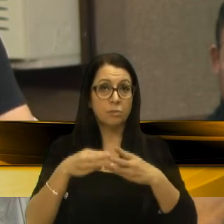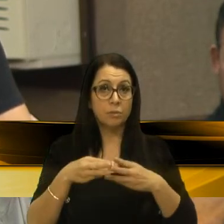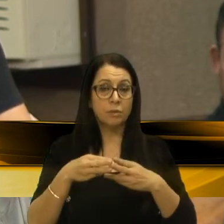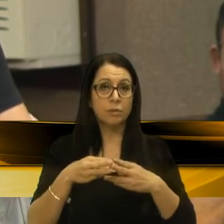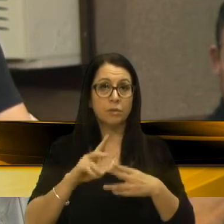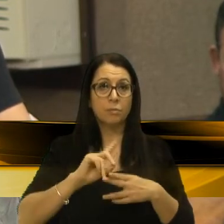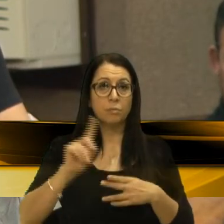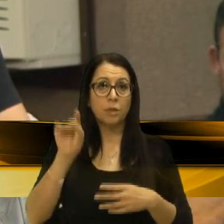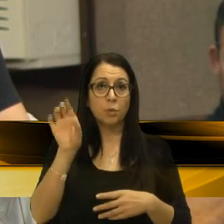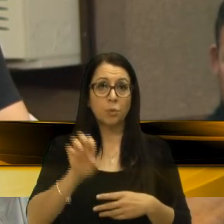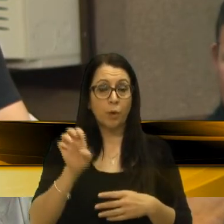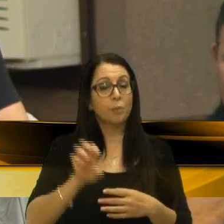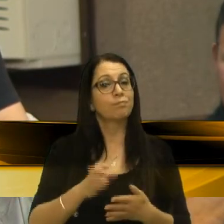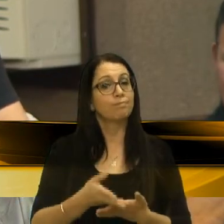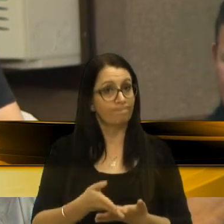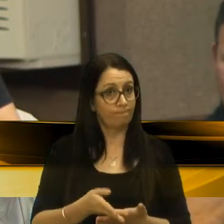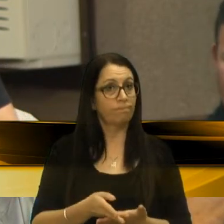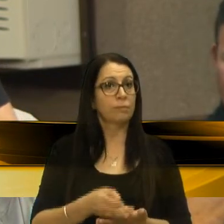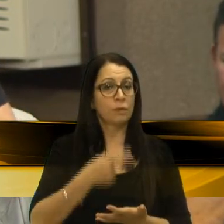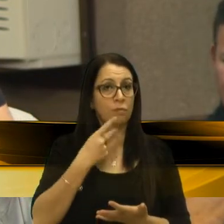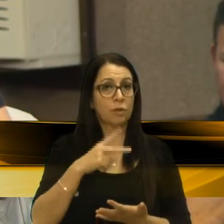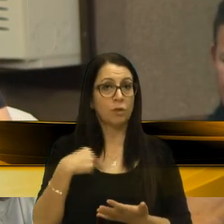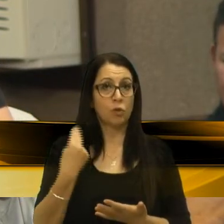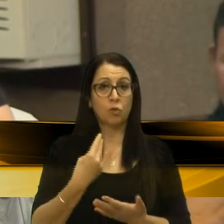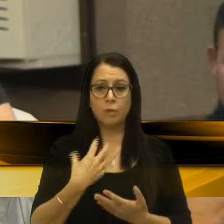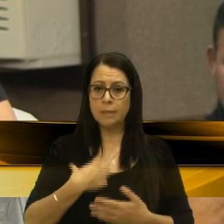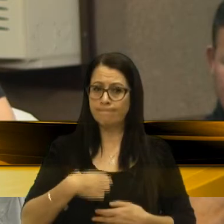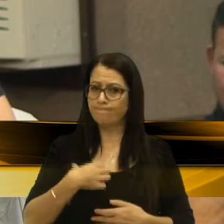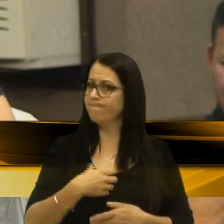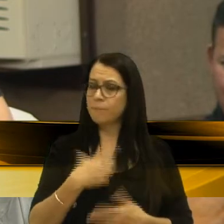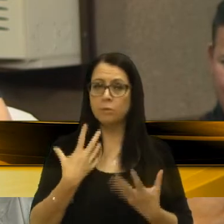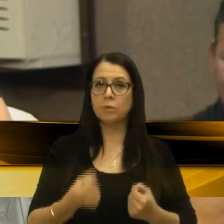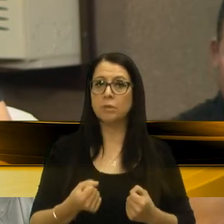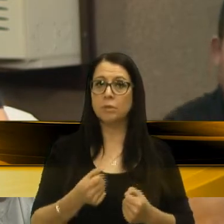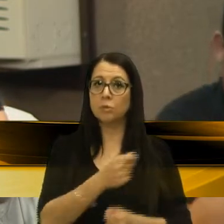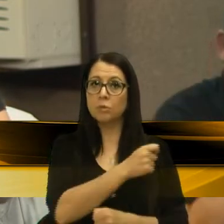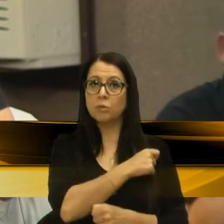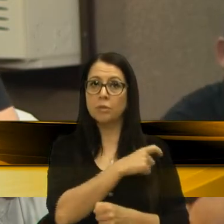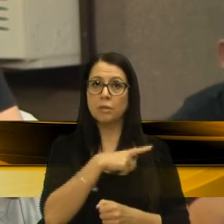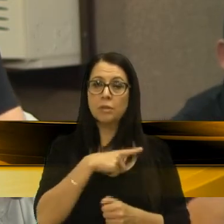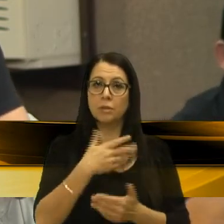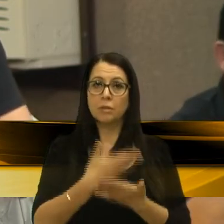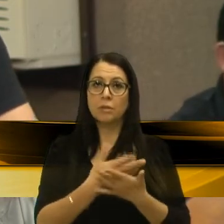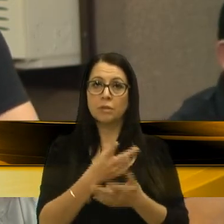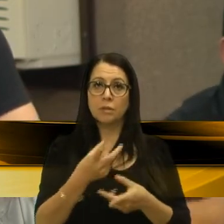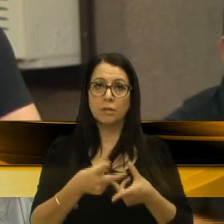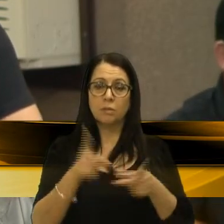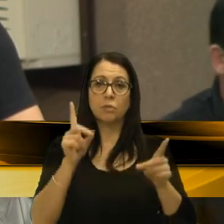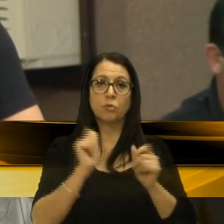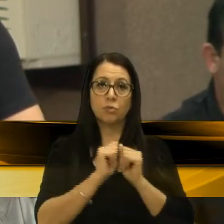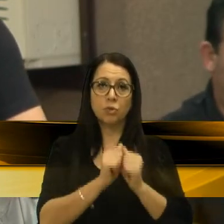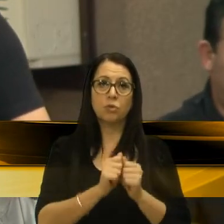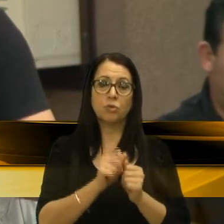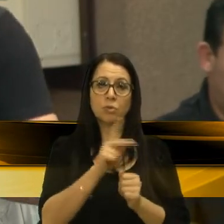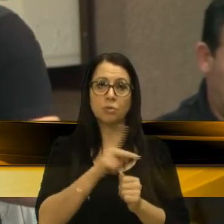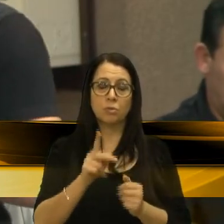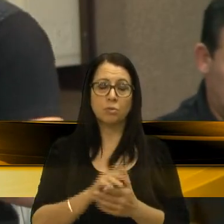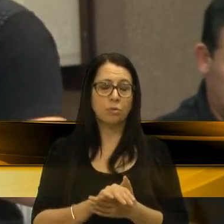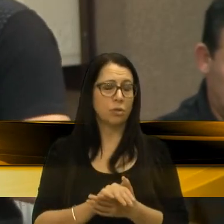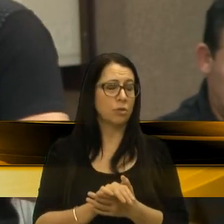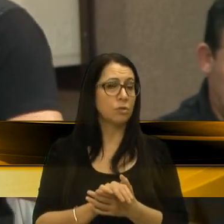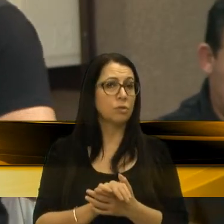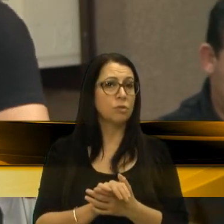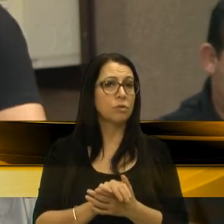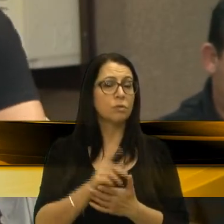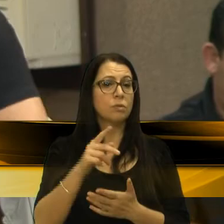para o Eduardo Leite e diga a nossa indignação que os alunos estiveram aqui tendo uma aula da democracia juntamente com os professores.